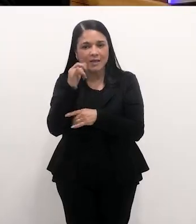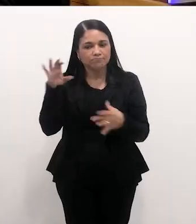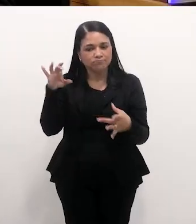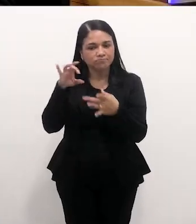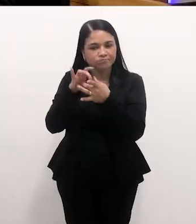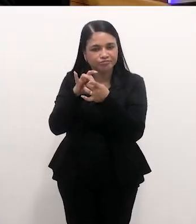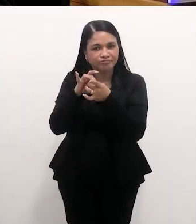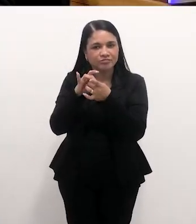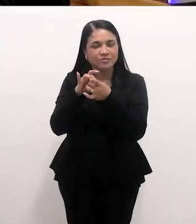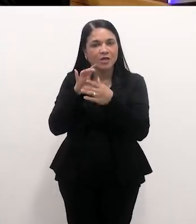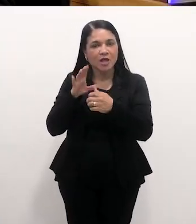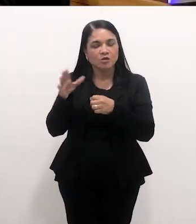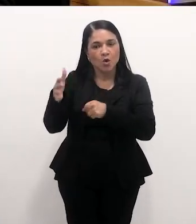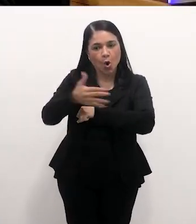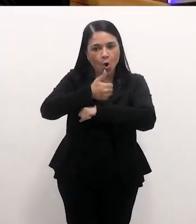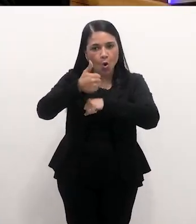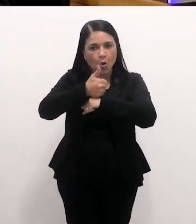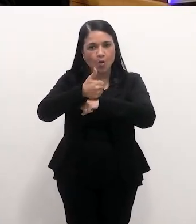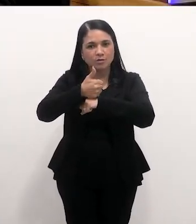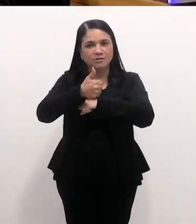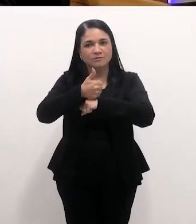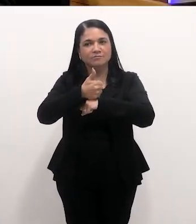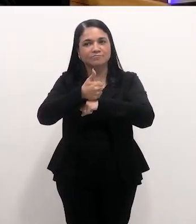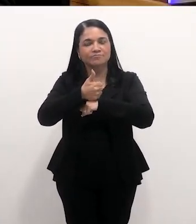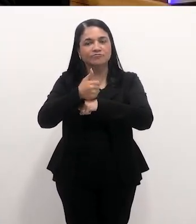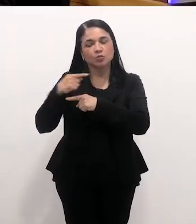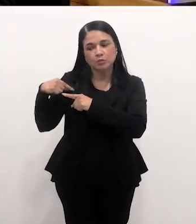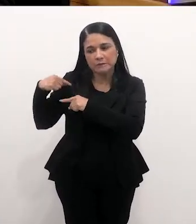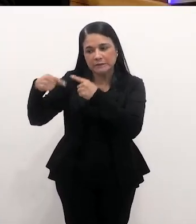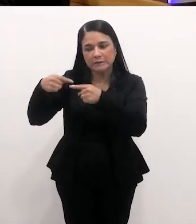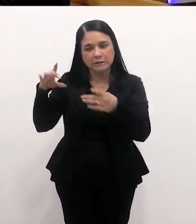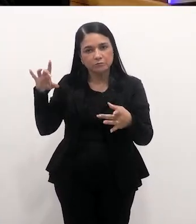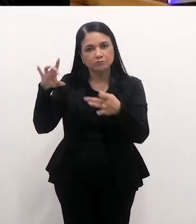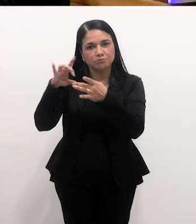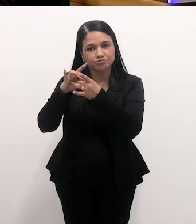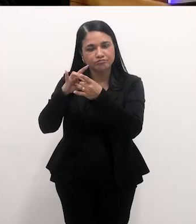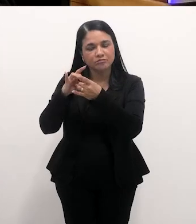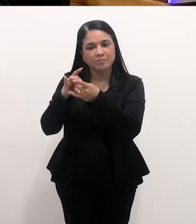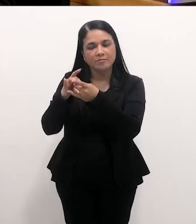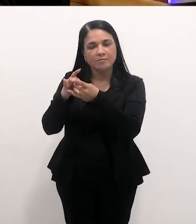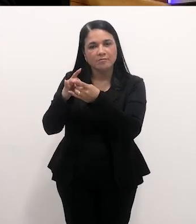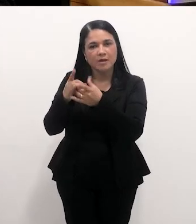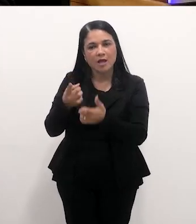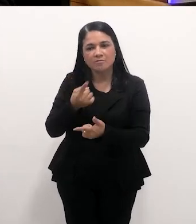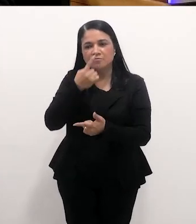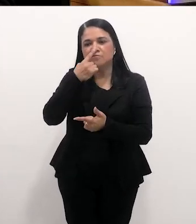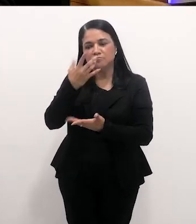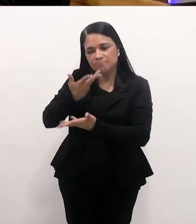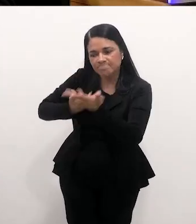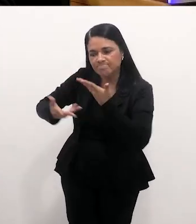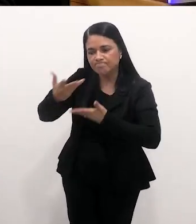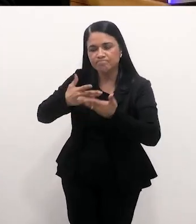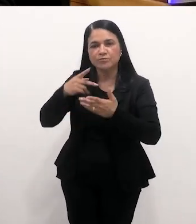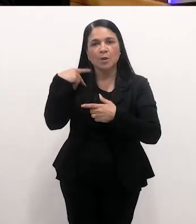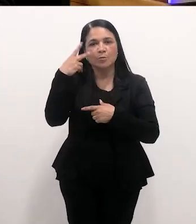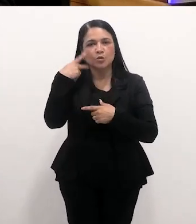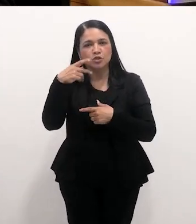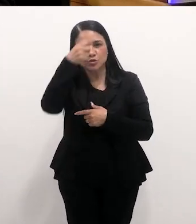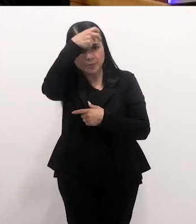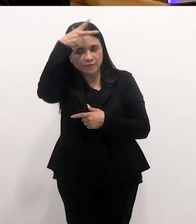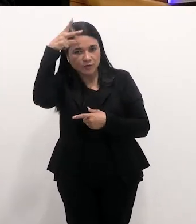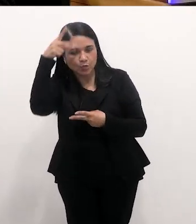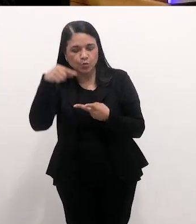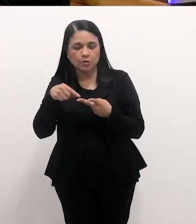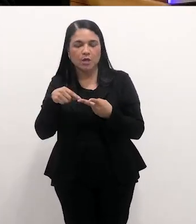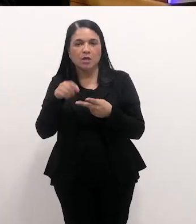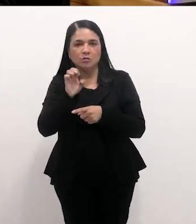estudando isso, inclusive estão na Itália, fazendo essas ligações das colônias com os descendentes, para aproximar cada vez